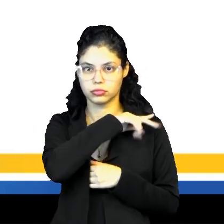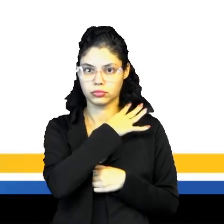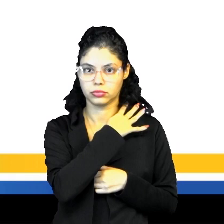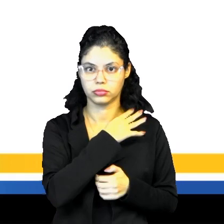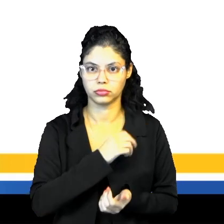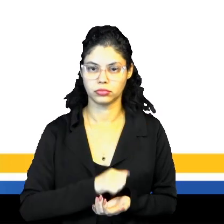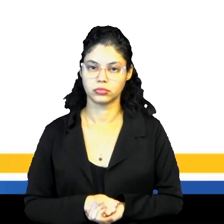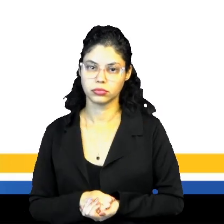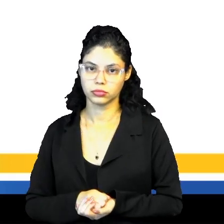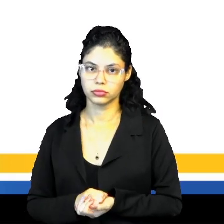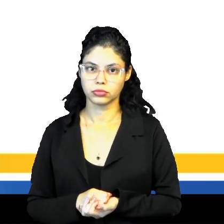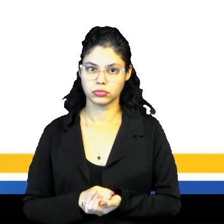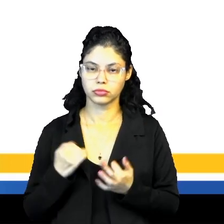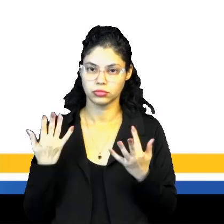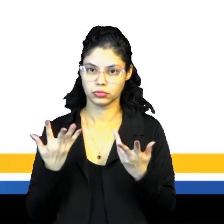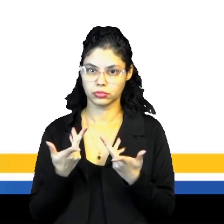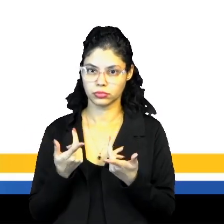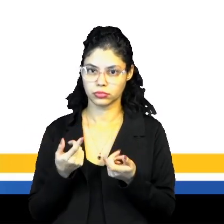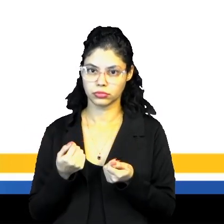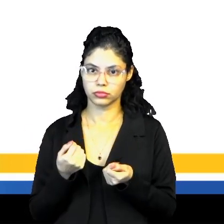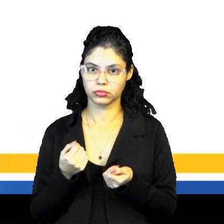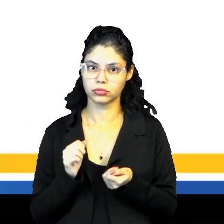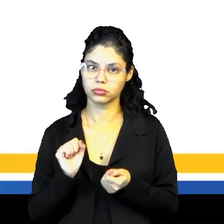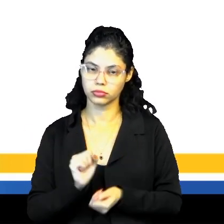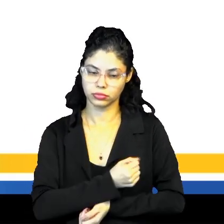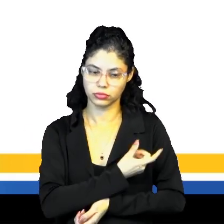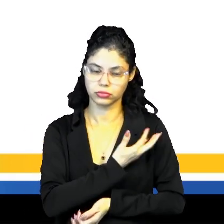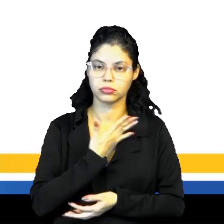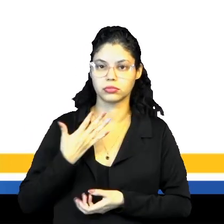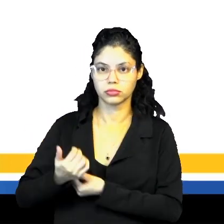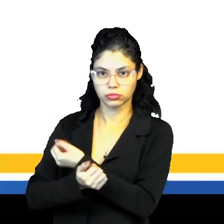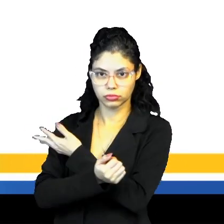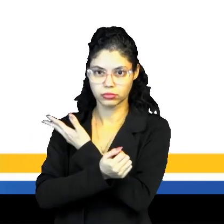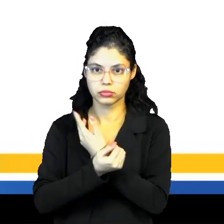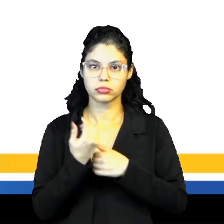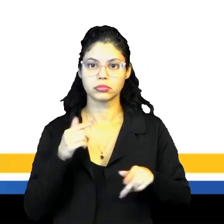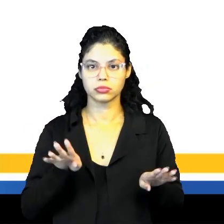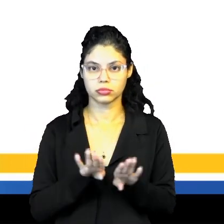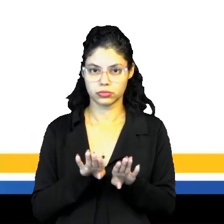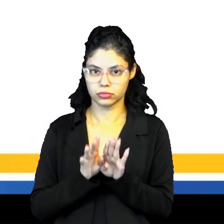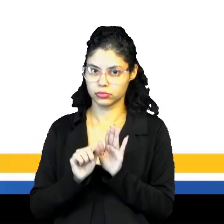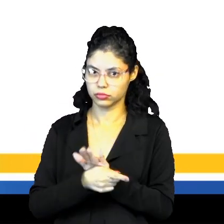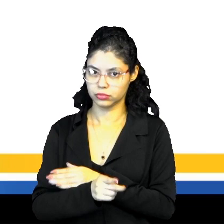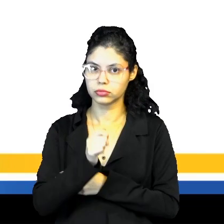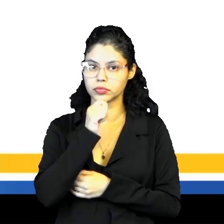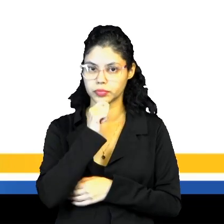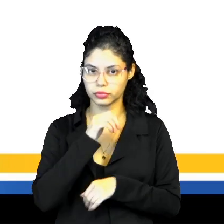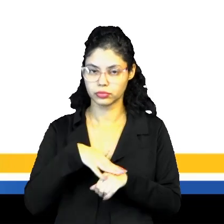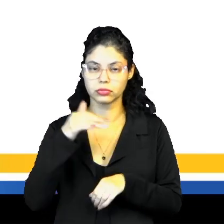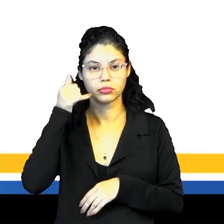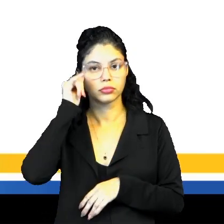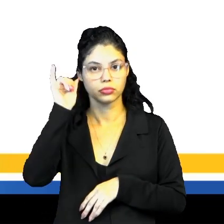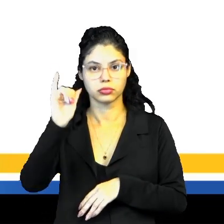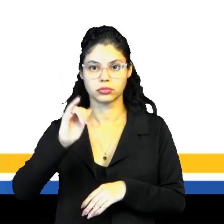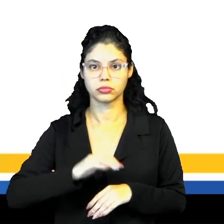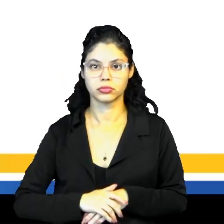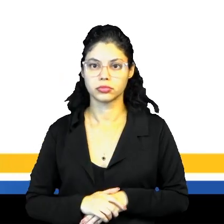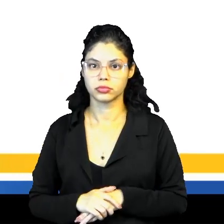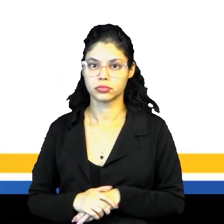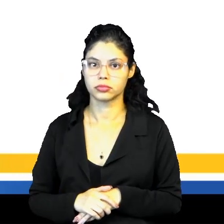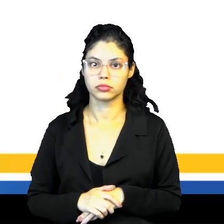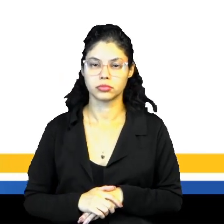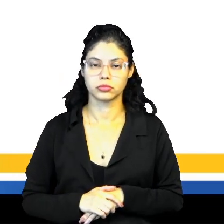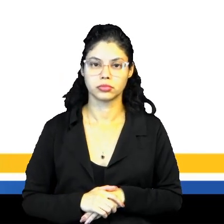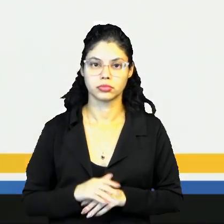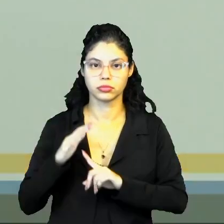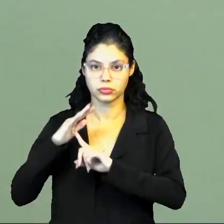né, essa questão das habilidades socioemocionais, né, para se trabalhar mais a fundo, justamente para se evitar, né,